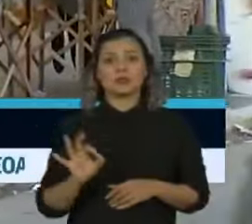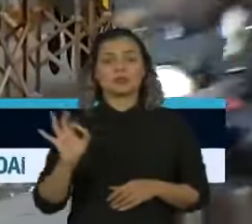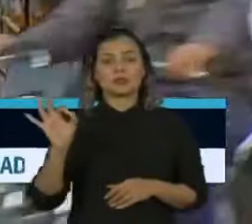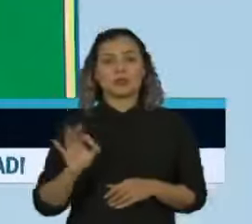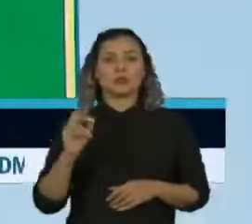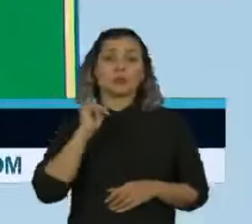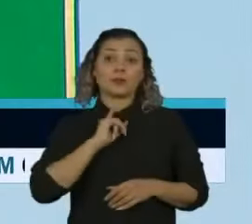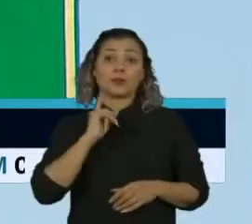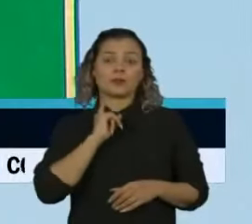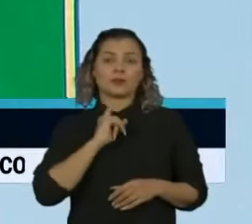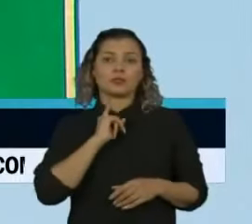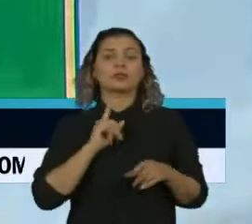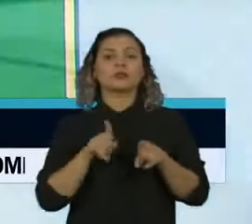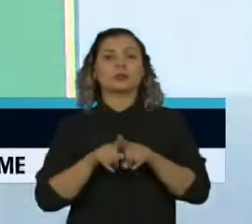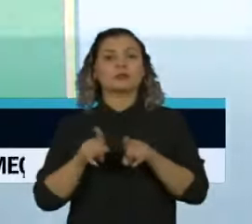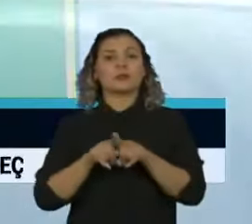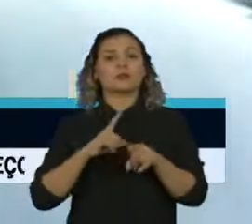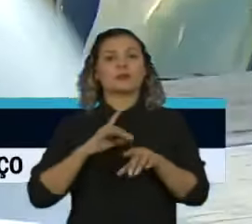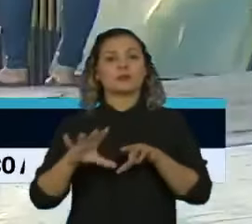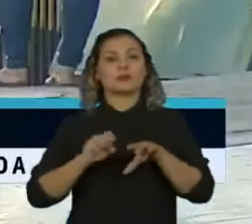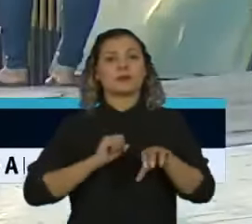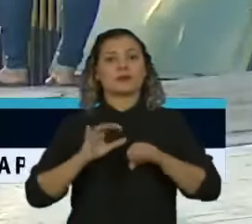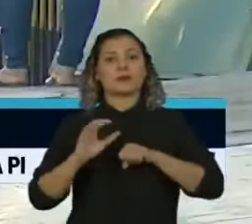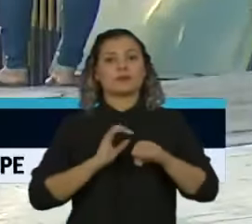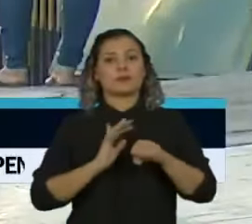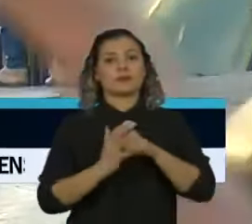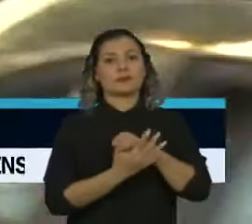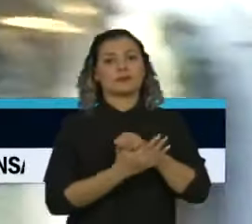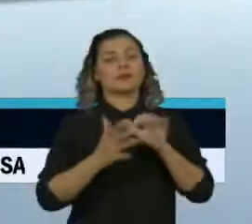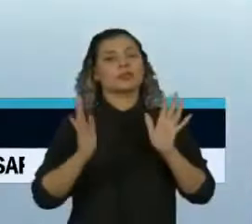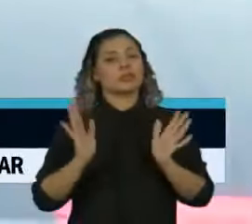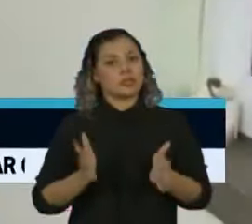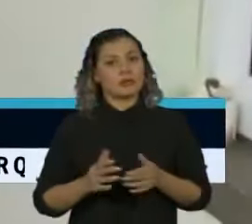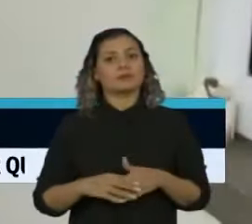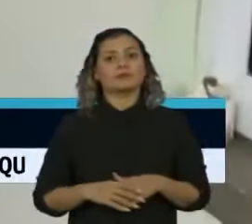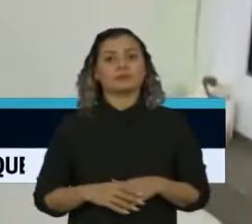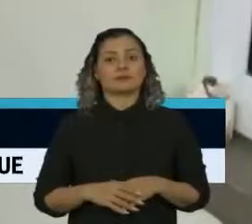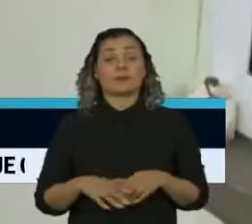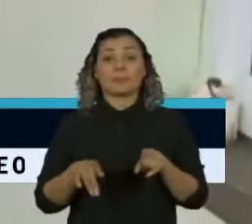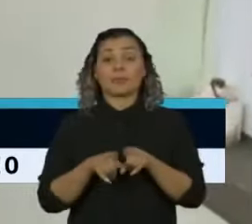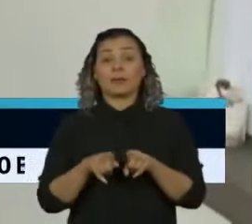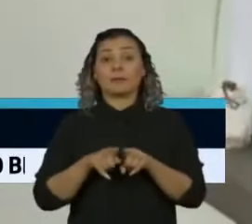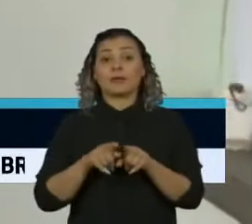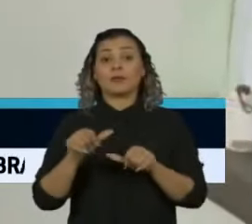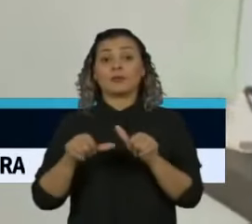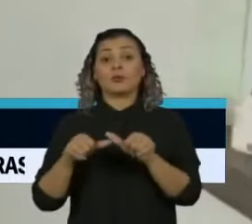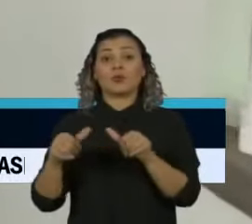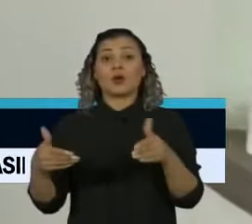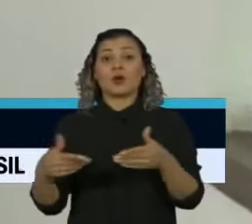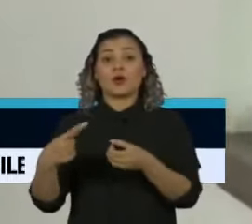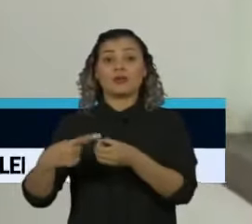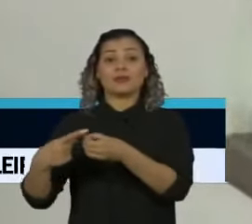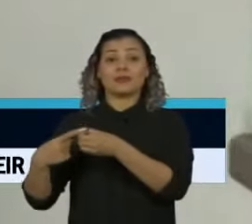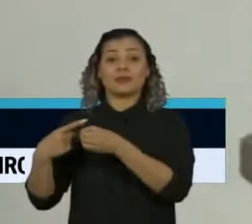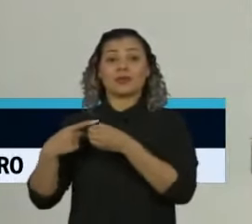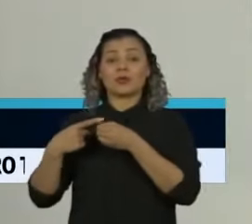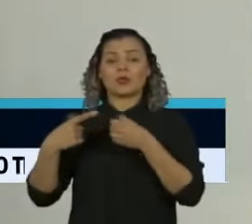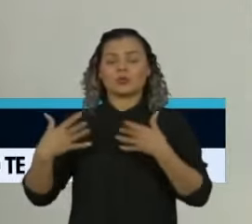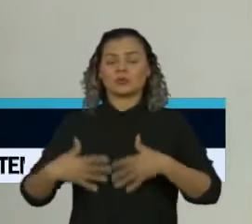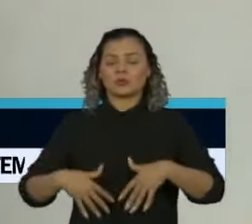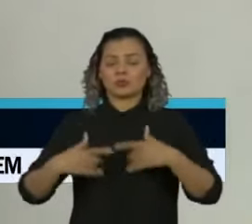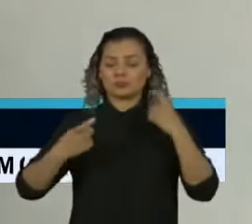de Minas Gerais registraram casos de contaminação pelo novo coronavírus. E as notificações do interior são as que